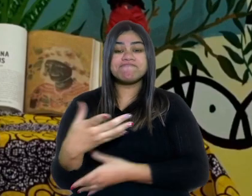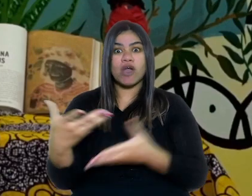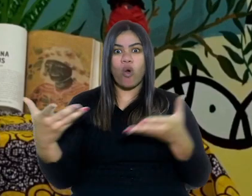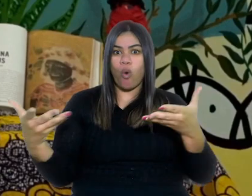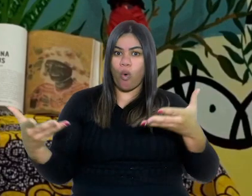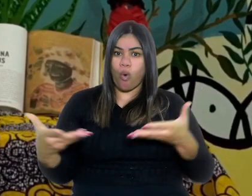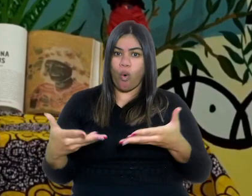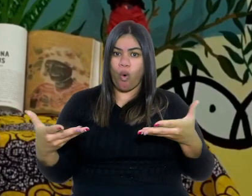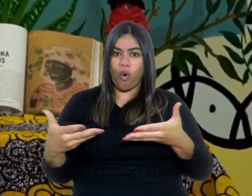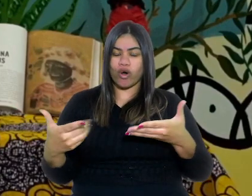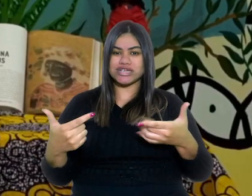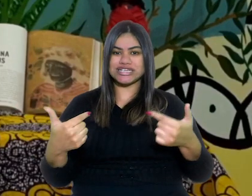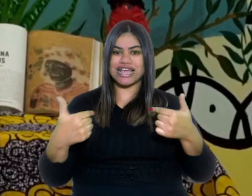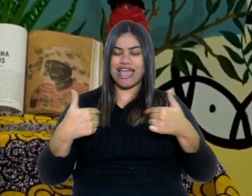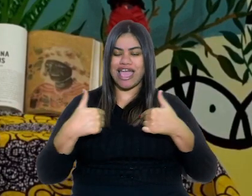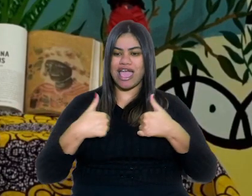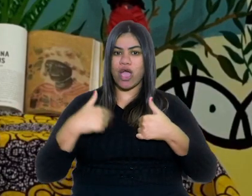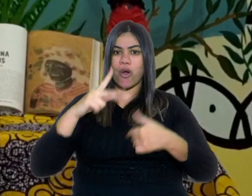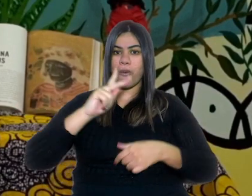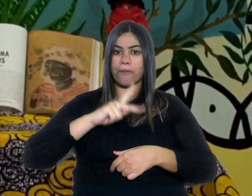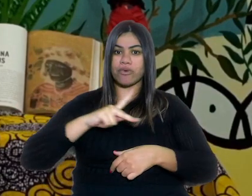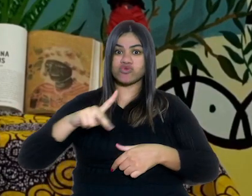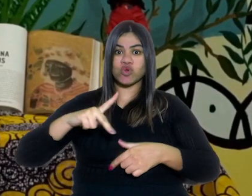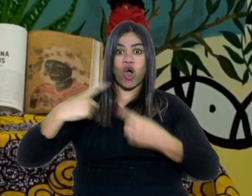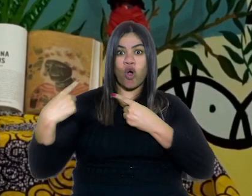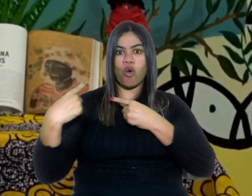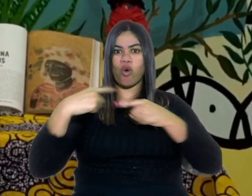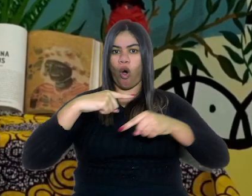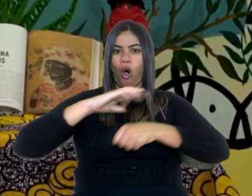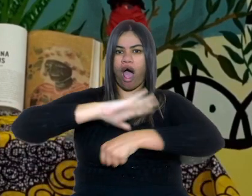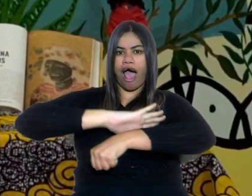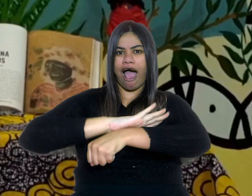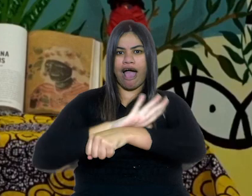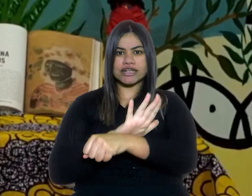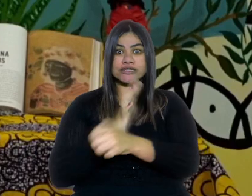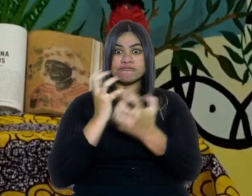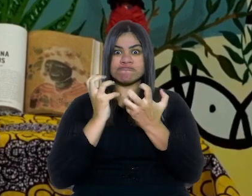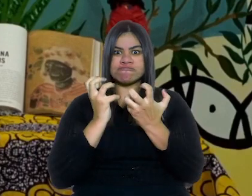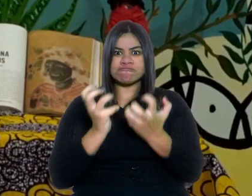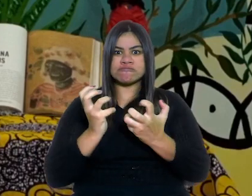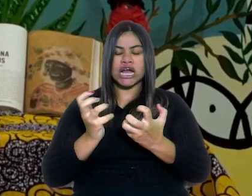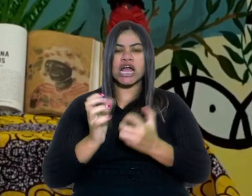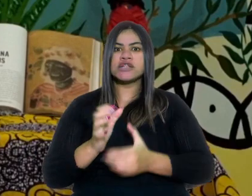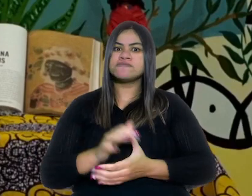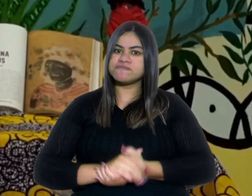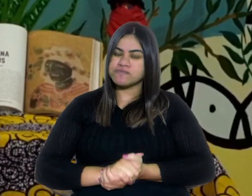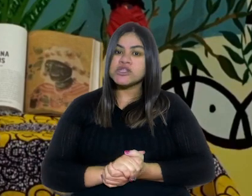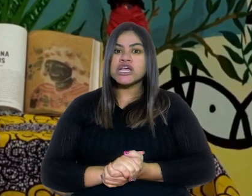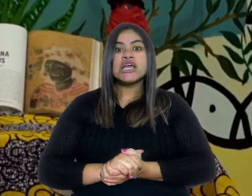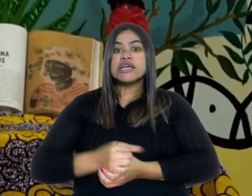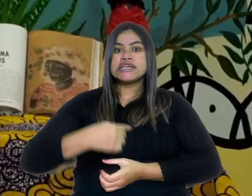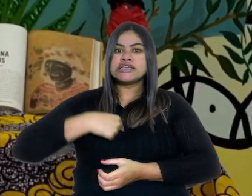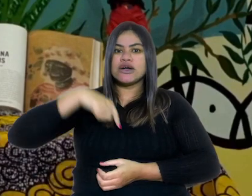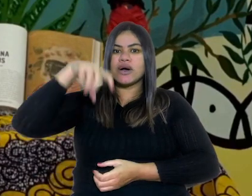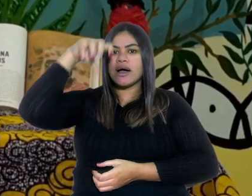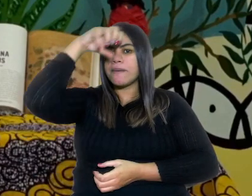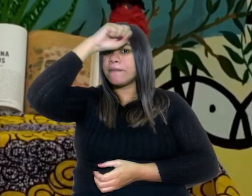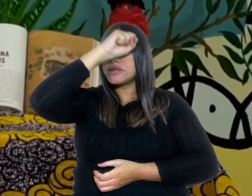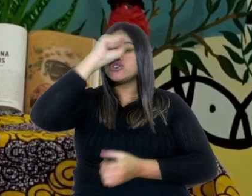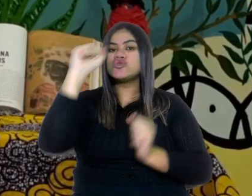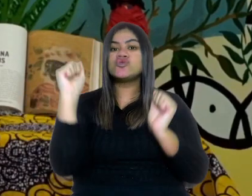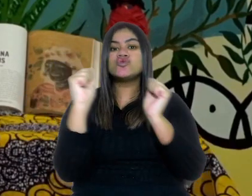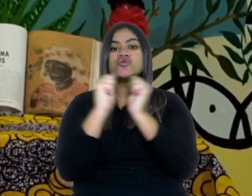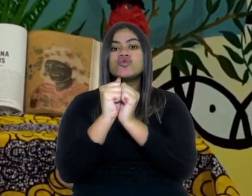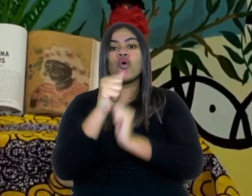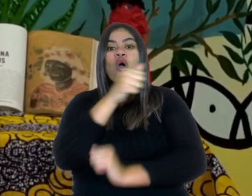para escutar. Hoje, eu me considero uma professora antirracista. E eu fui aprendendo